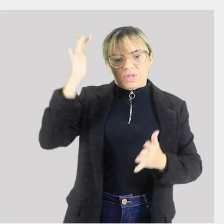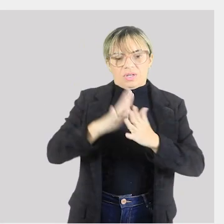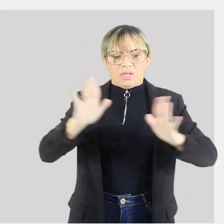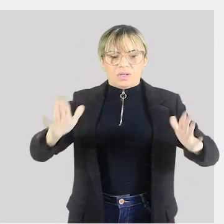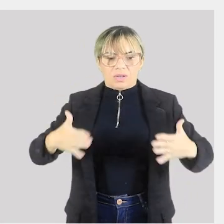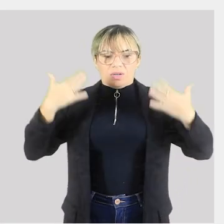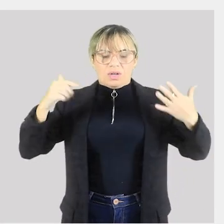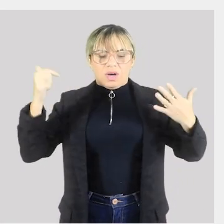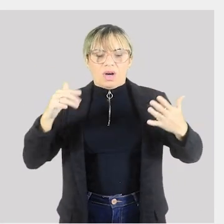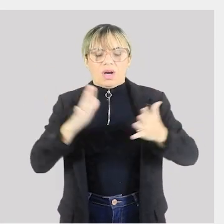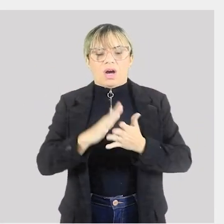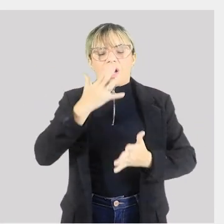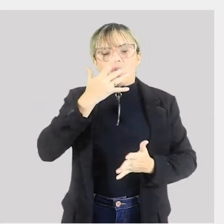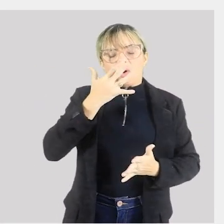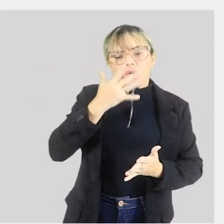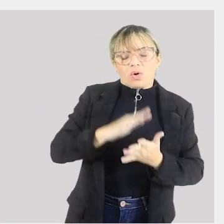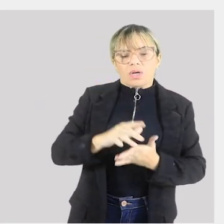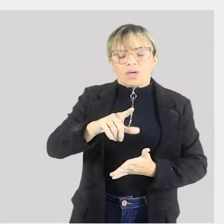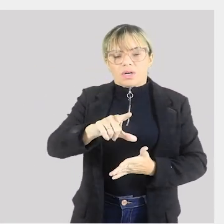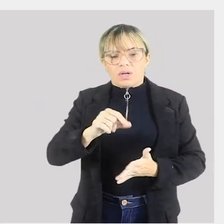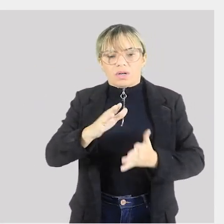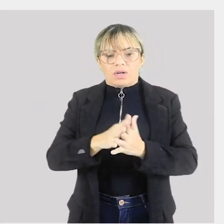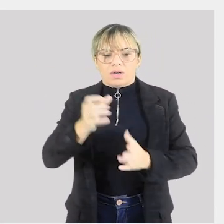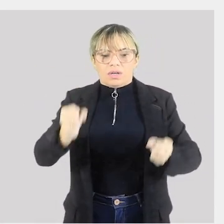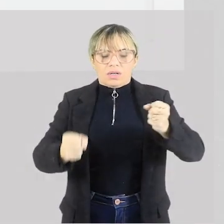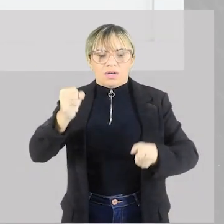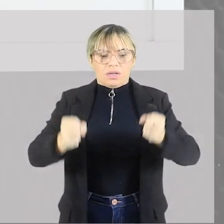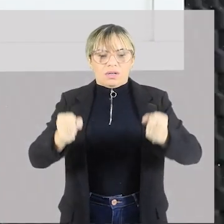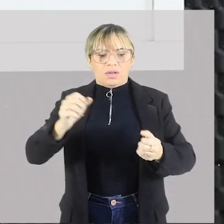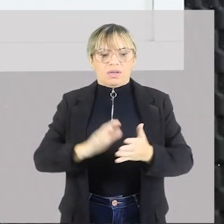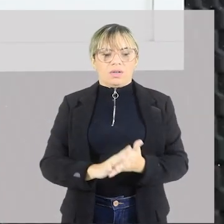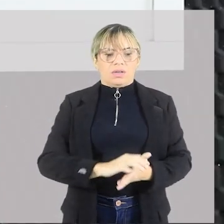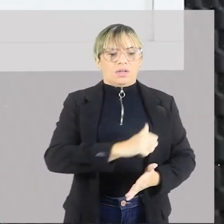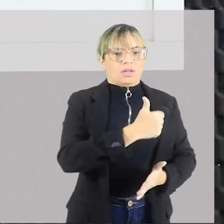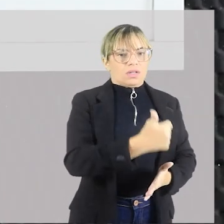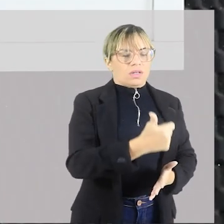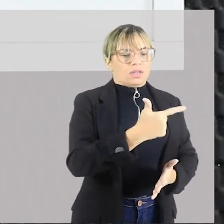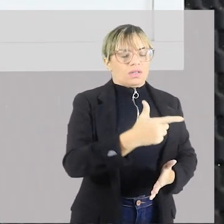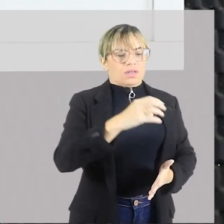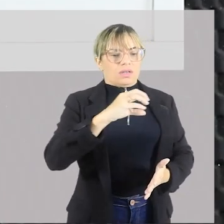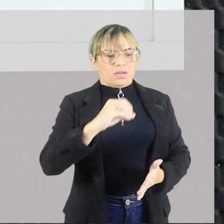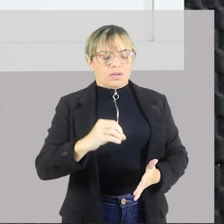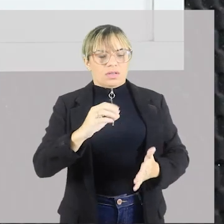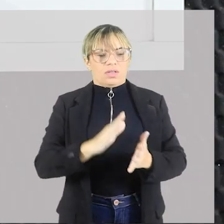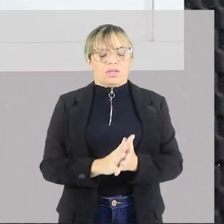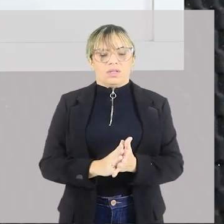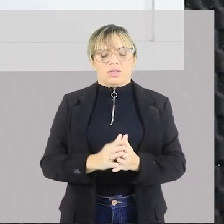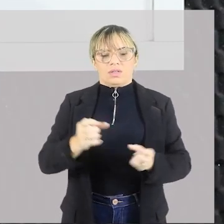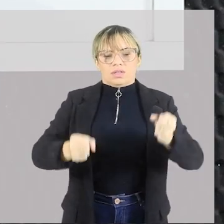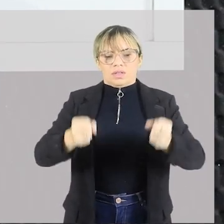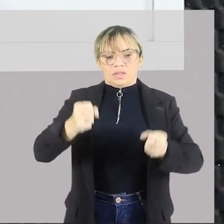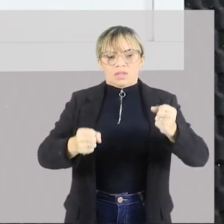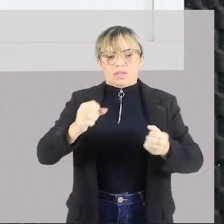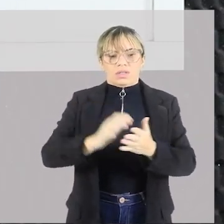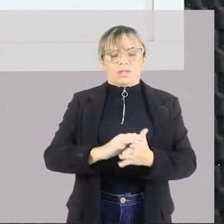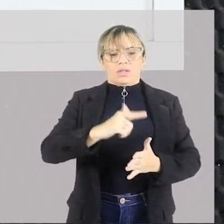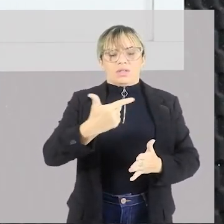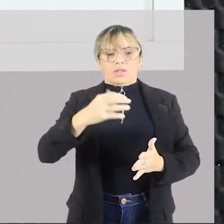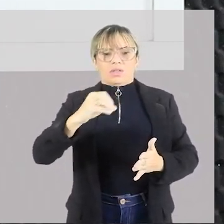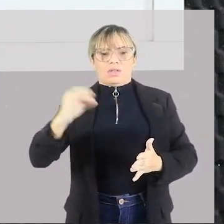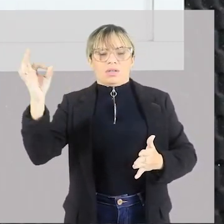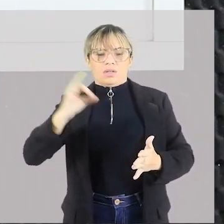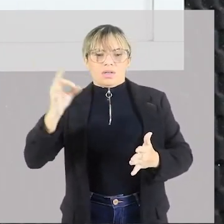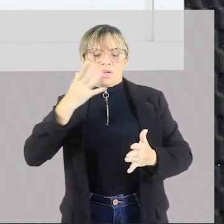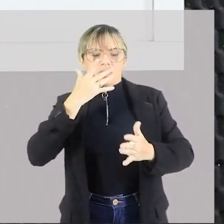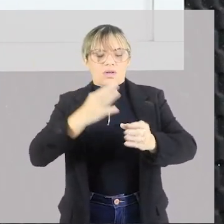a cor do veículo Então vamos lá galera ele tem 120 120 veículos né da cor branca é 20% você tem que